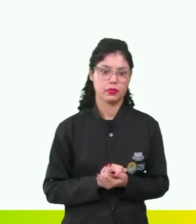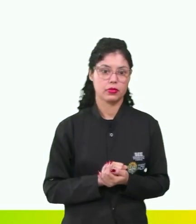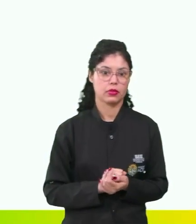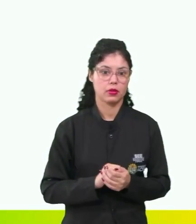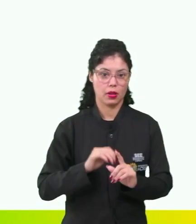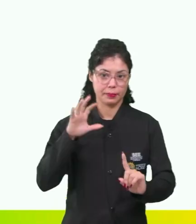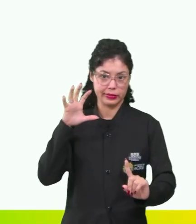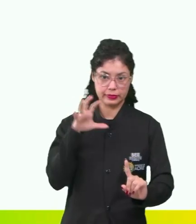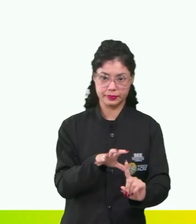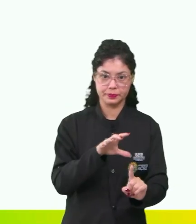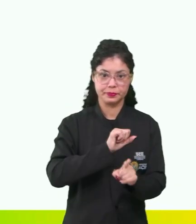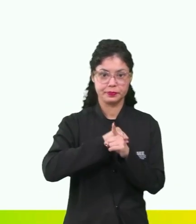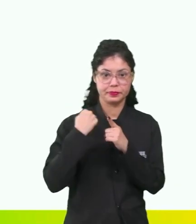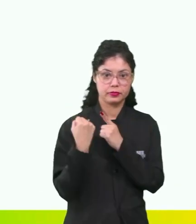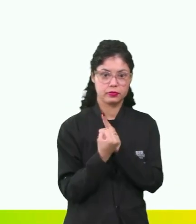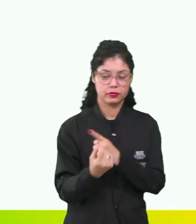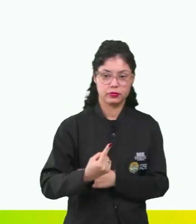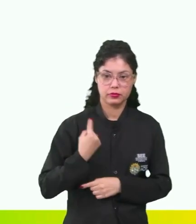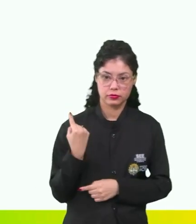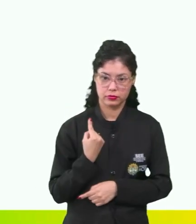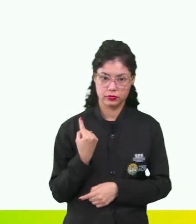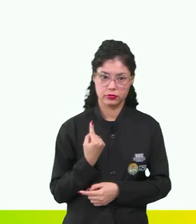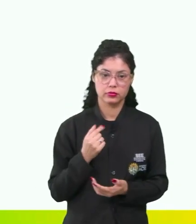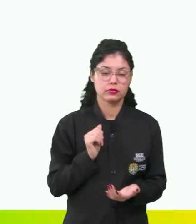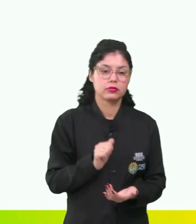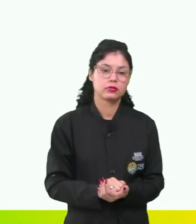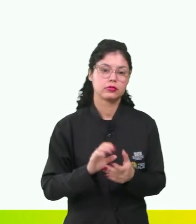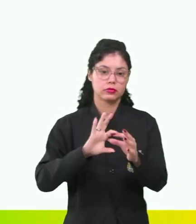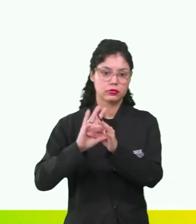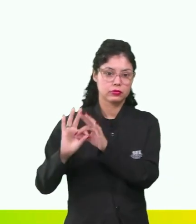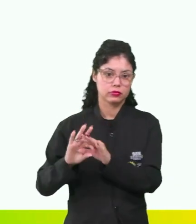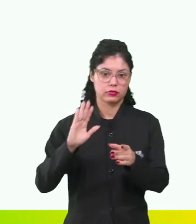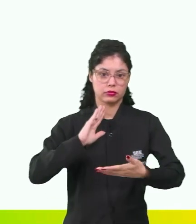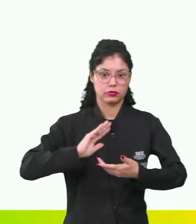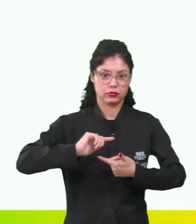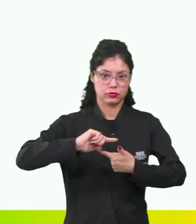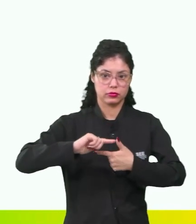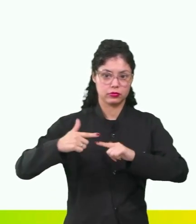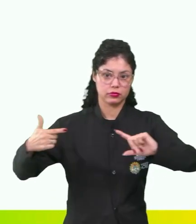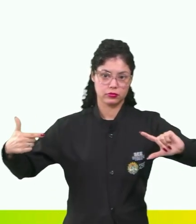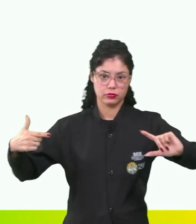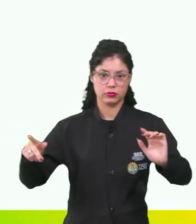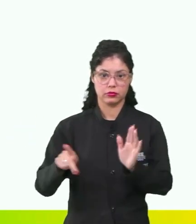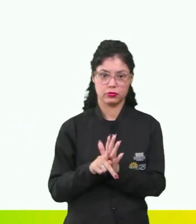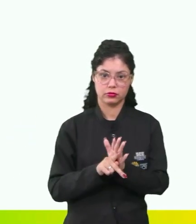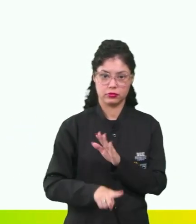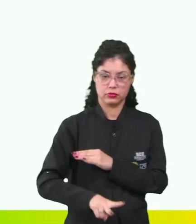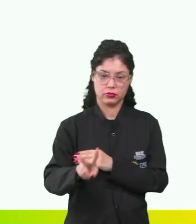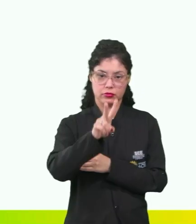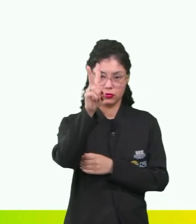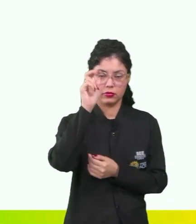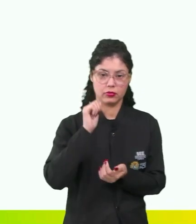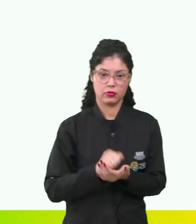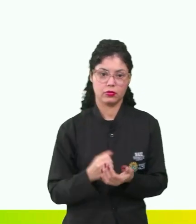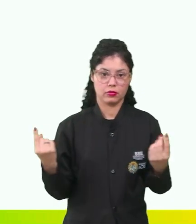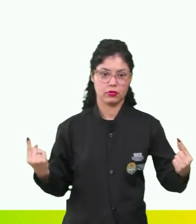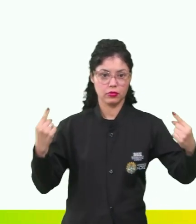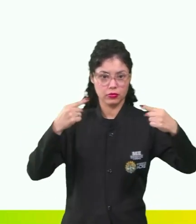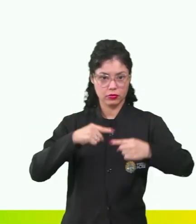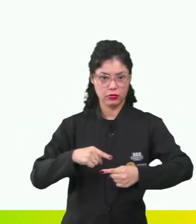pressão social e individualismo. O contexto social moderno valoriza o ideal